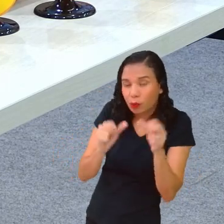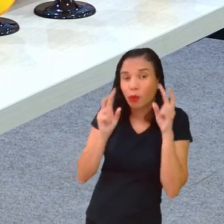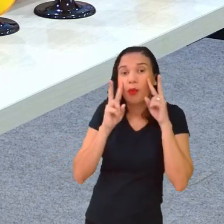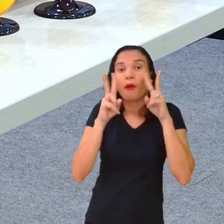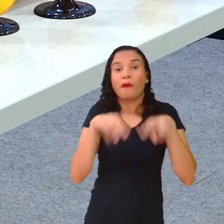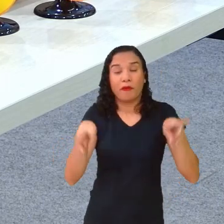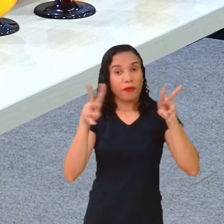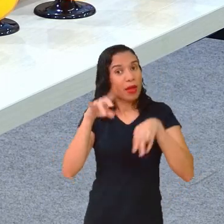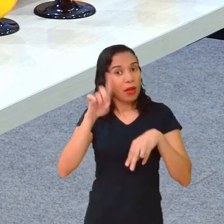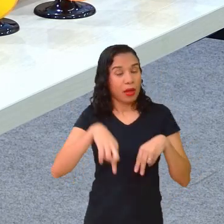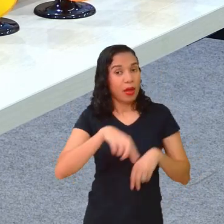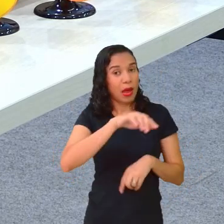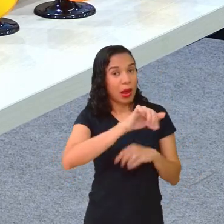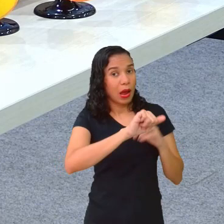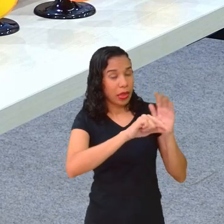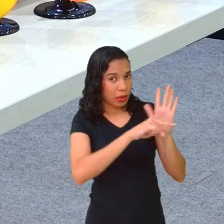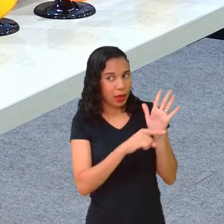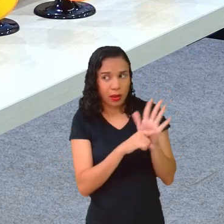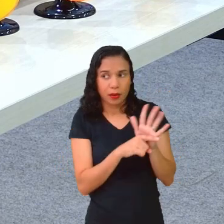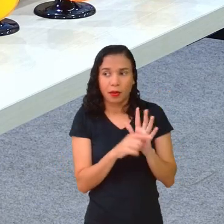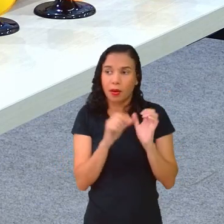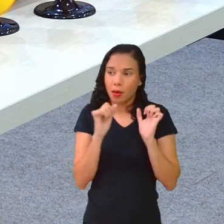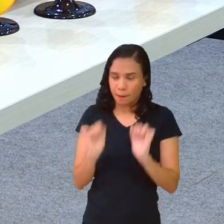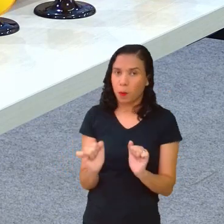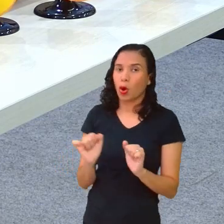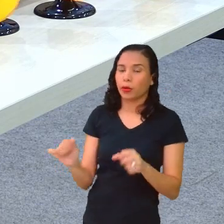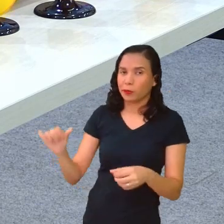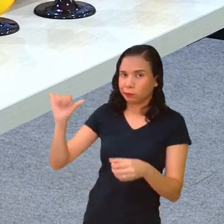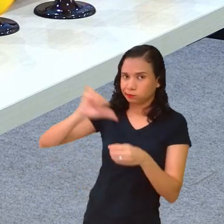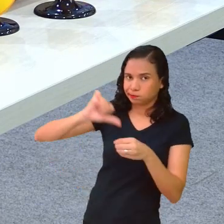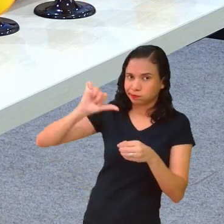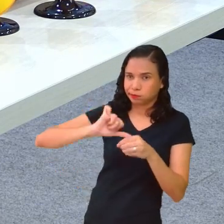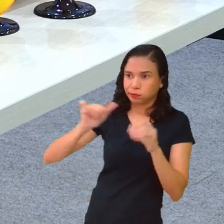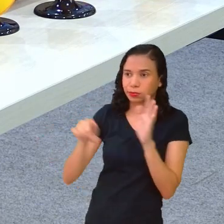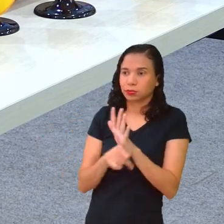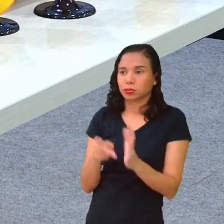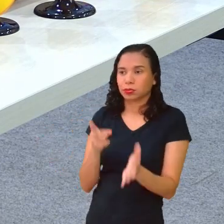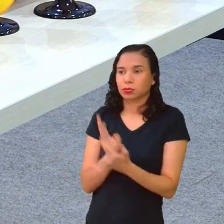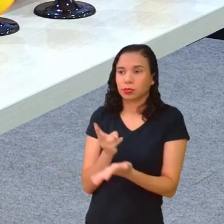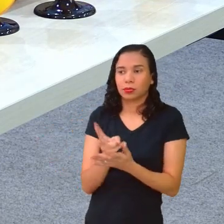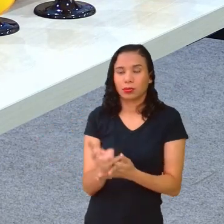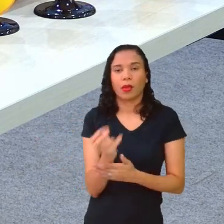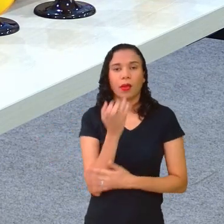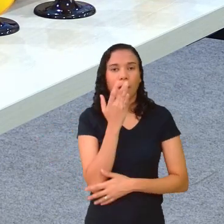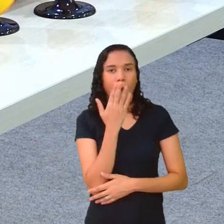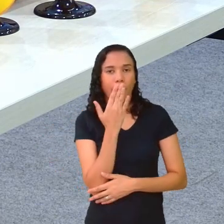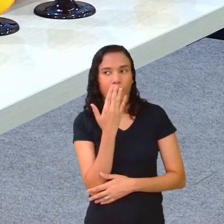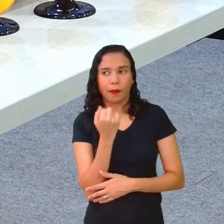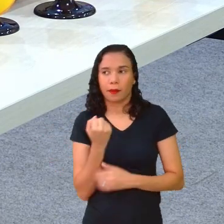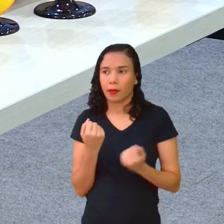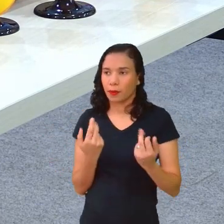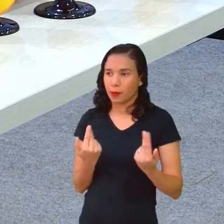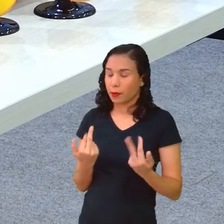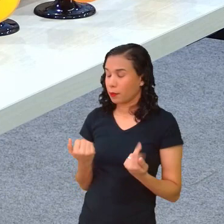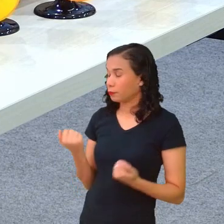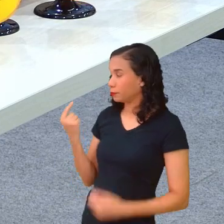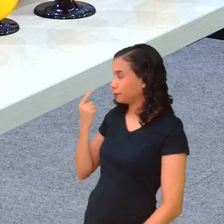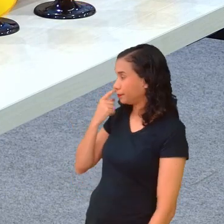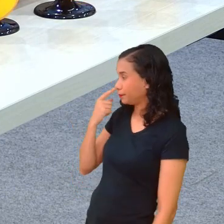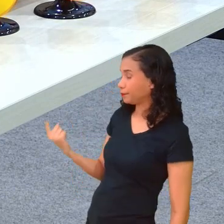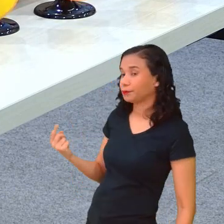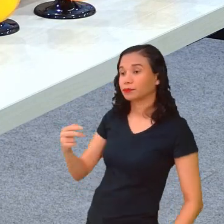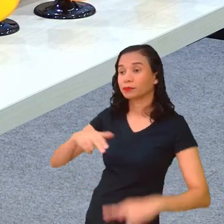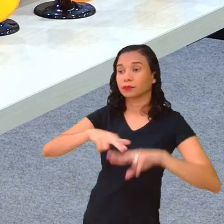Veja, ele é negativo. Então, eu acredito que eu posso colocar aqui, ó. E ele vai manter a coloração. Então,